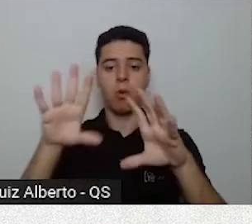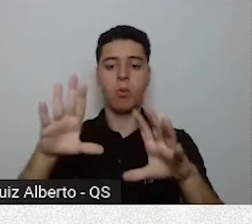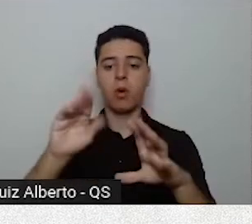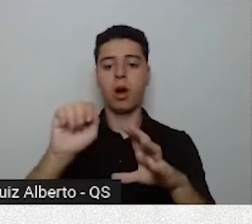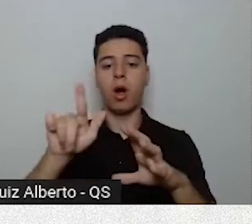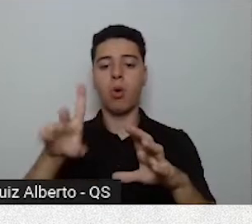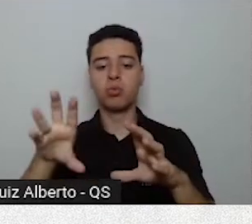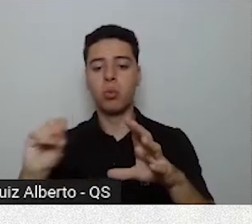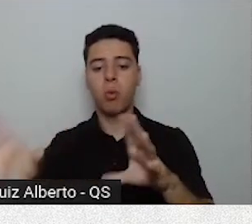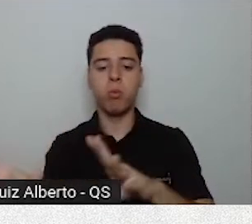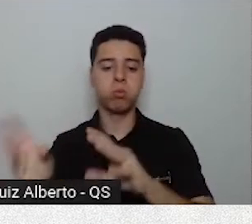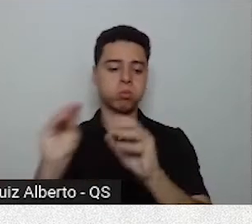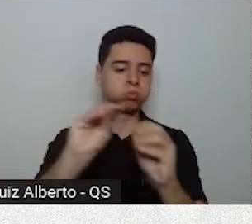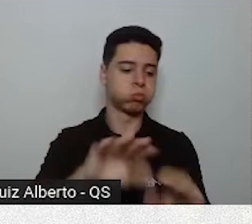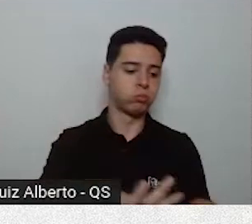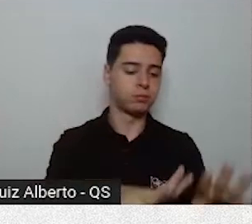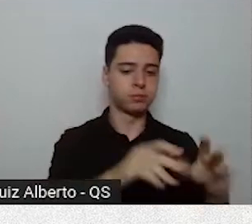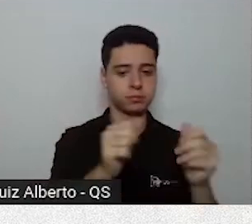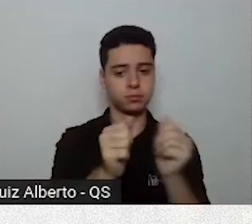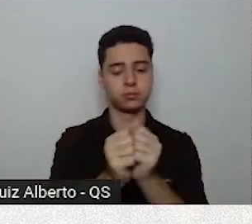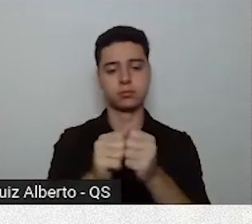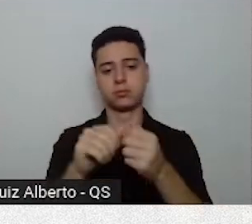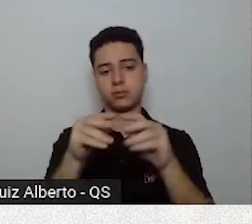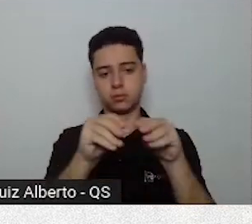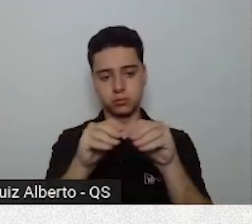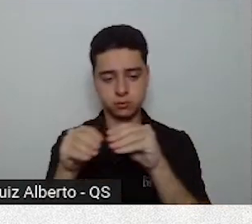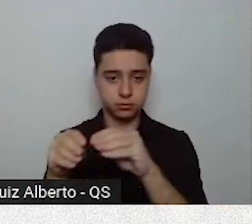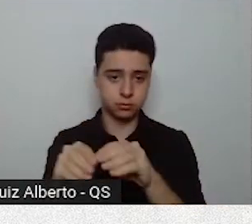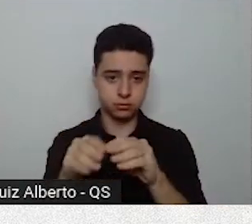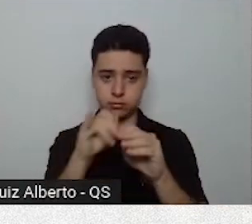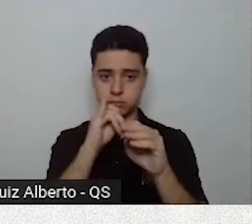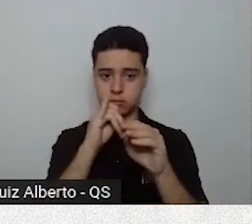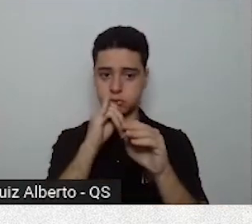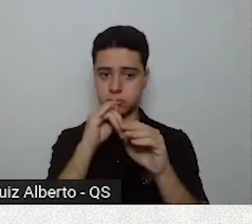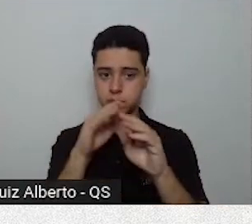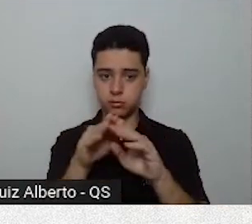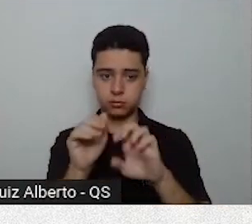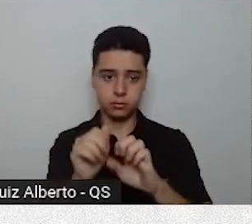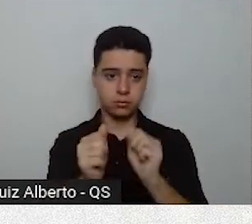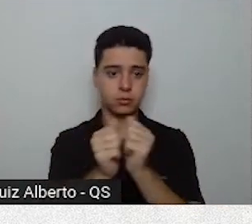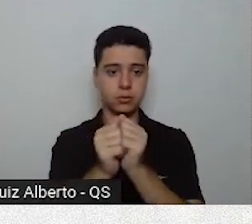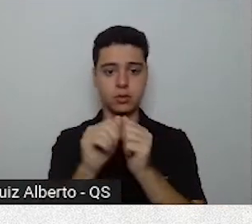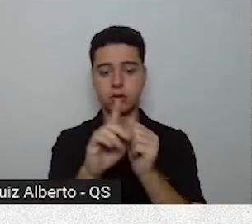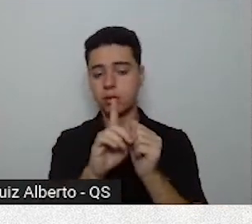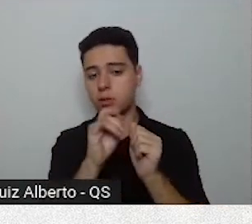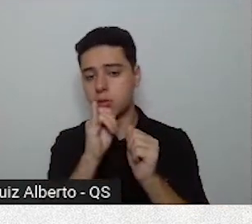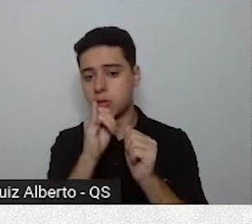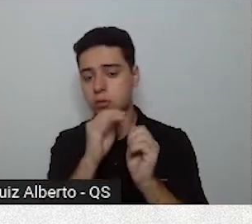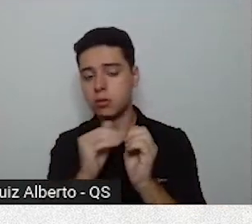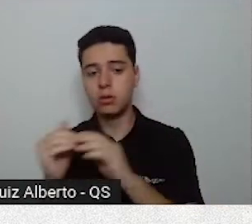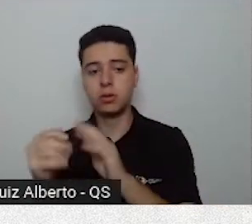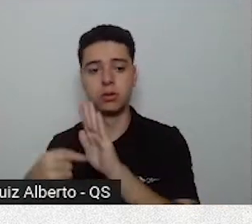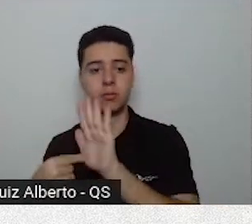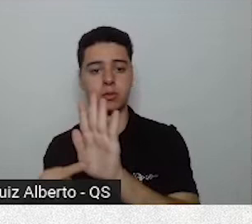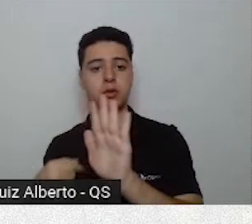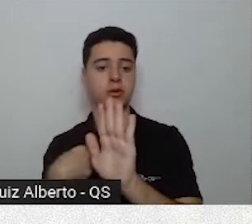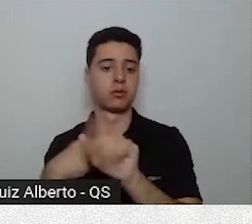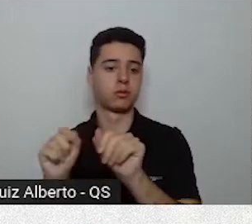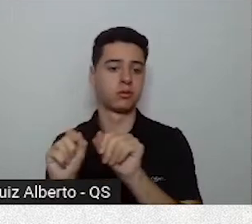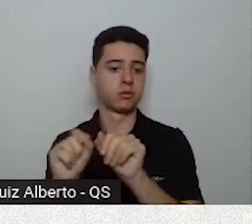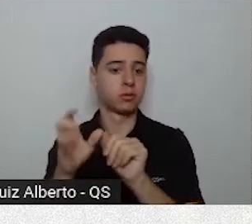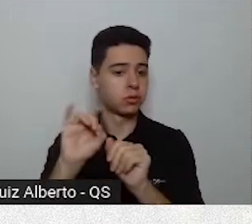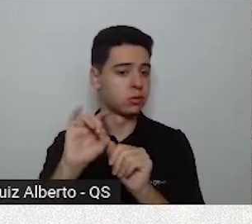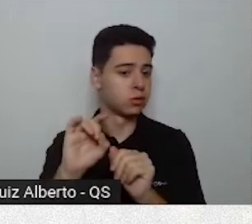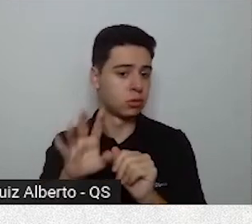sal. E essa tirinha que está do lado é a amostra que eu tinha feito só do caldo do